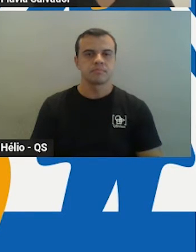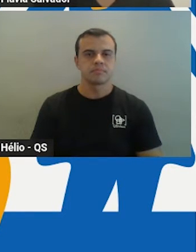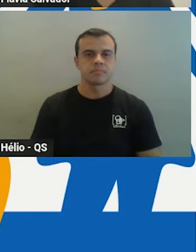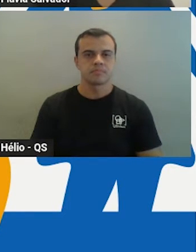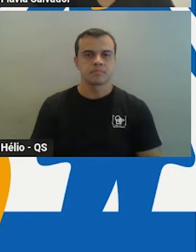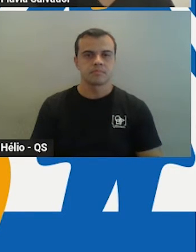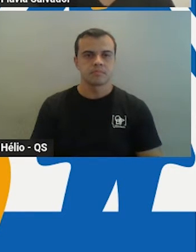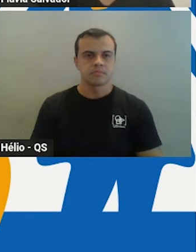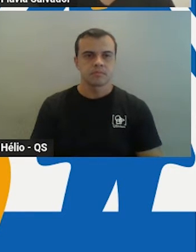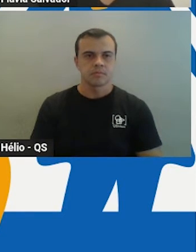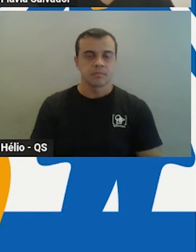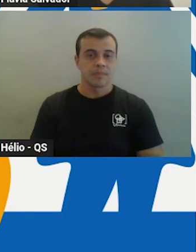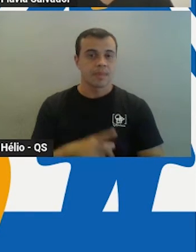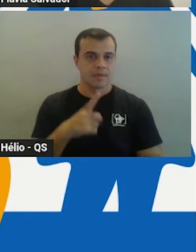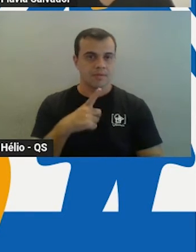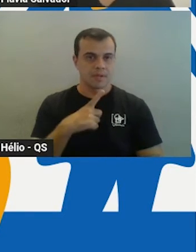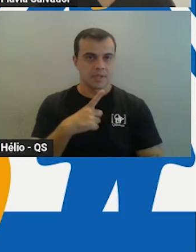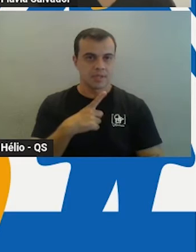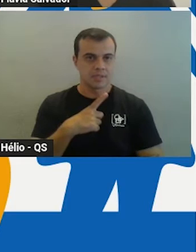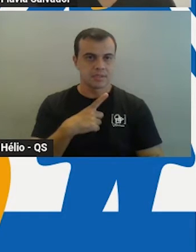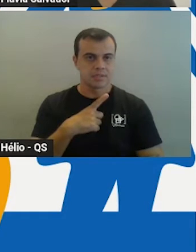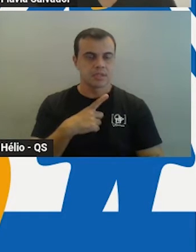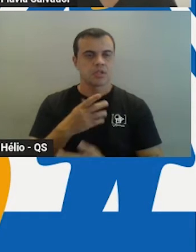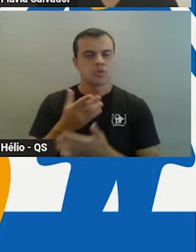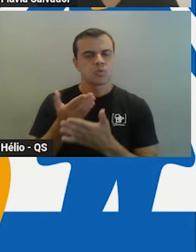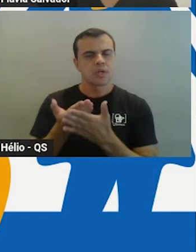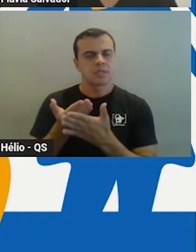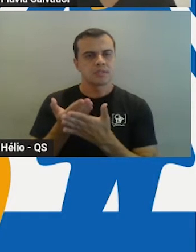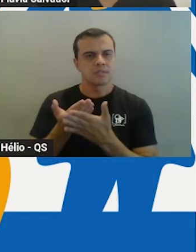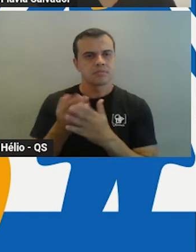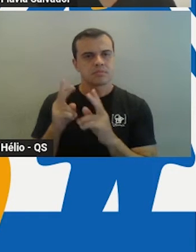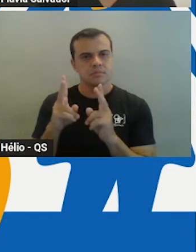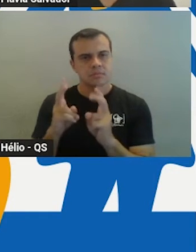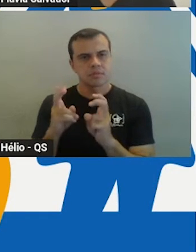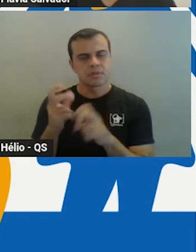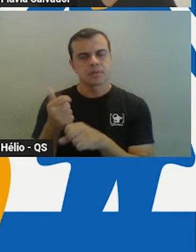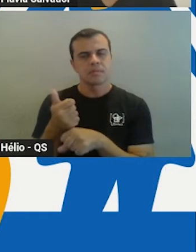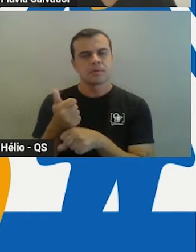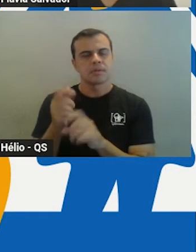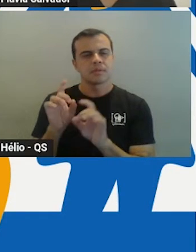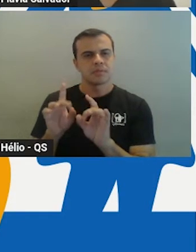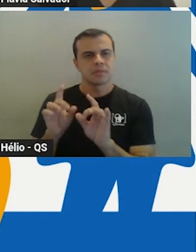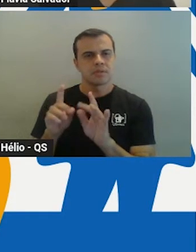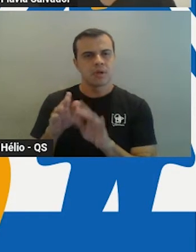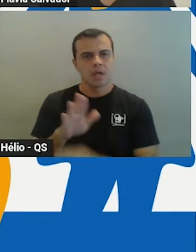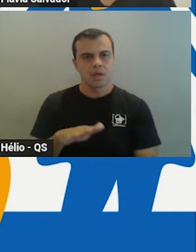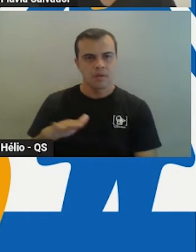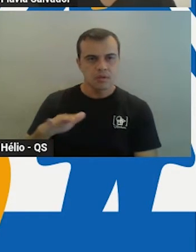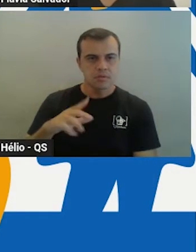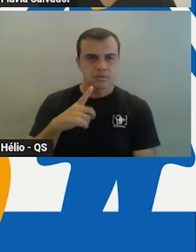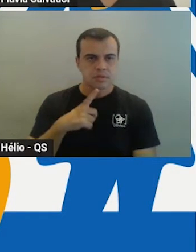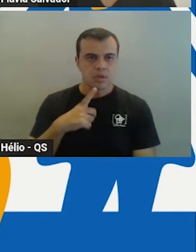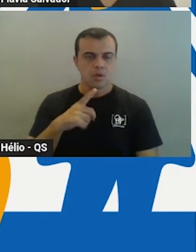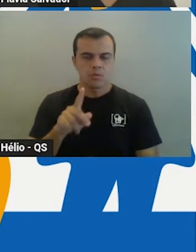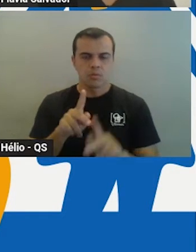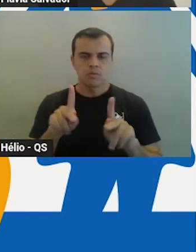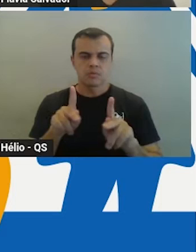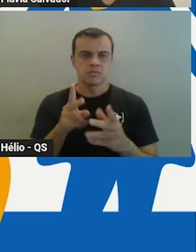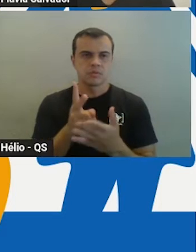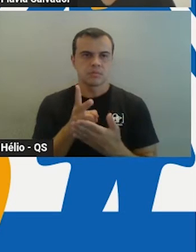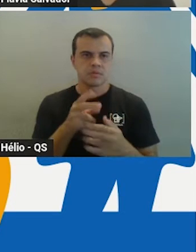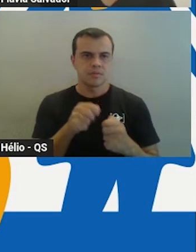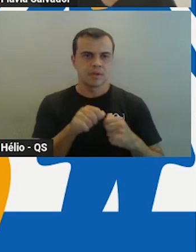Em determinado momento da educação, principalmente, né, especialmente educação infantil, os professores